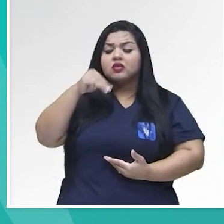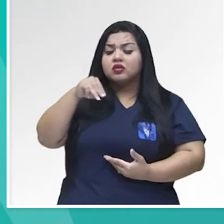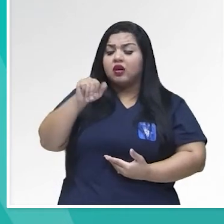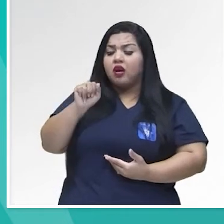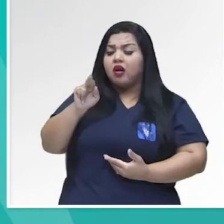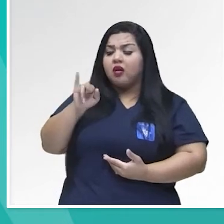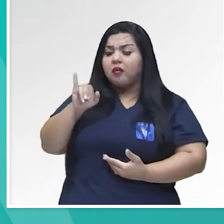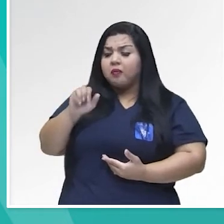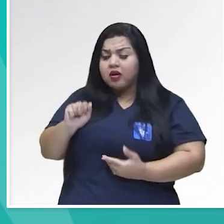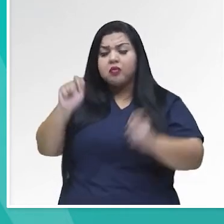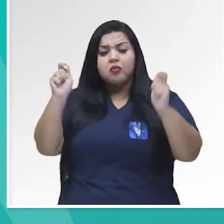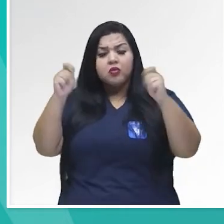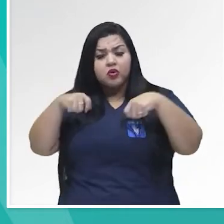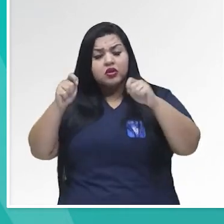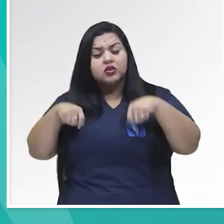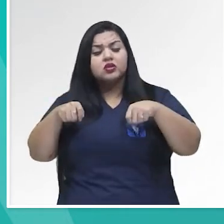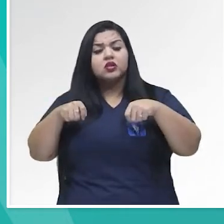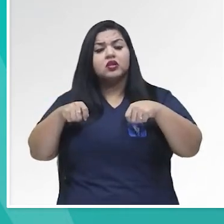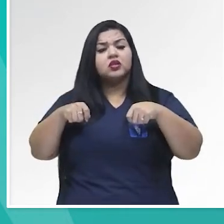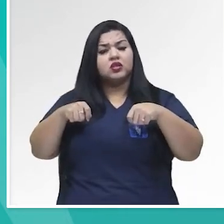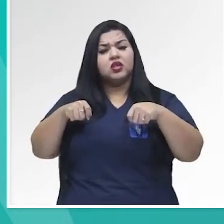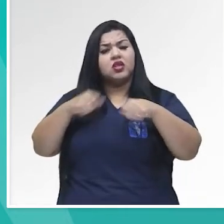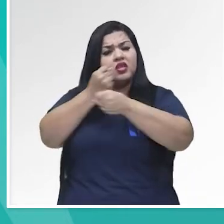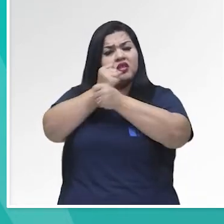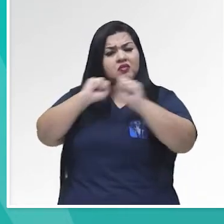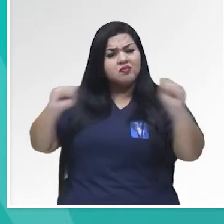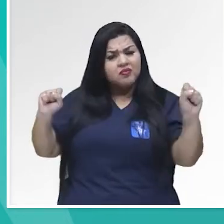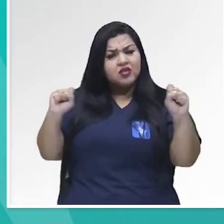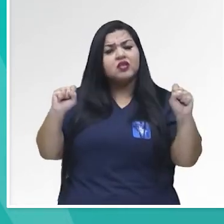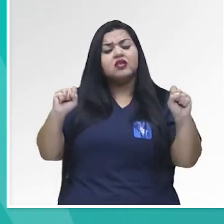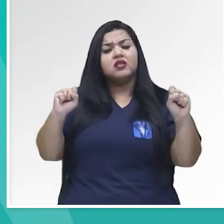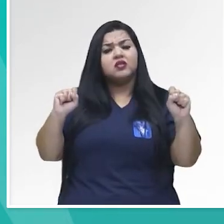estar investindo, deveria estar quebrando, para